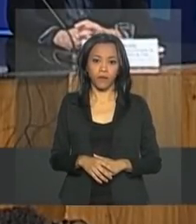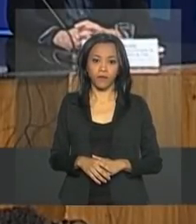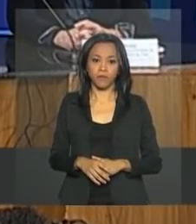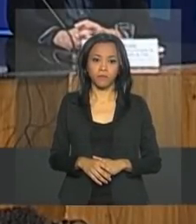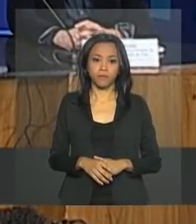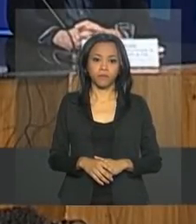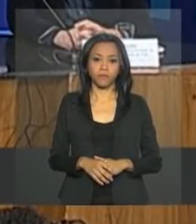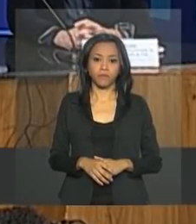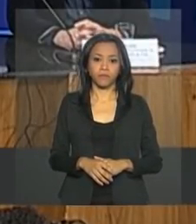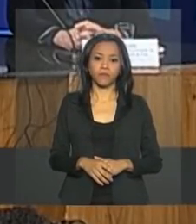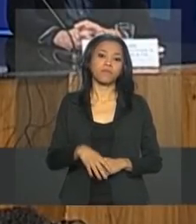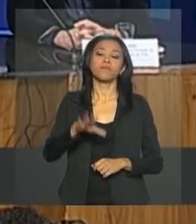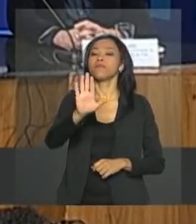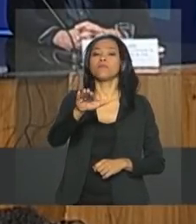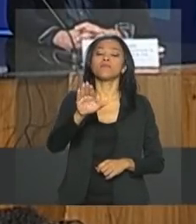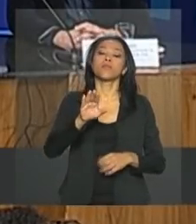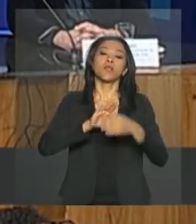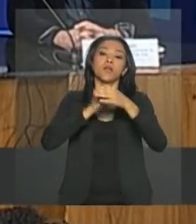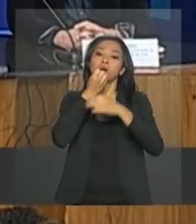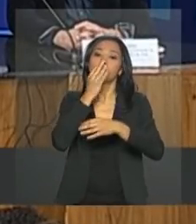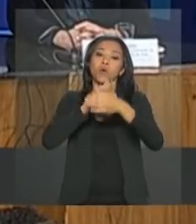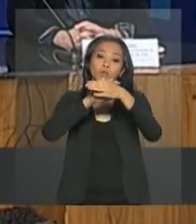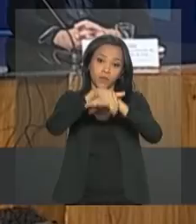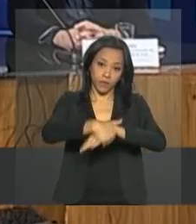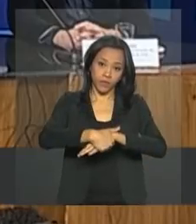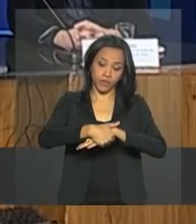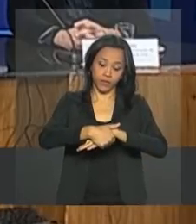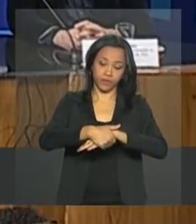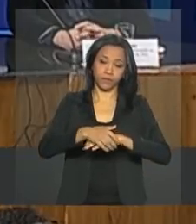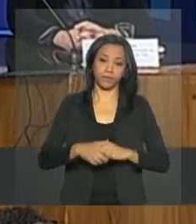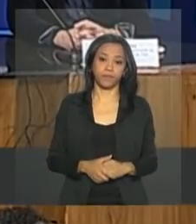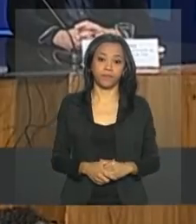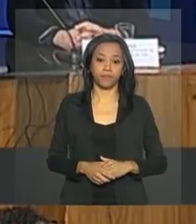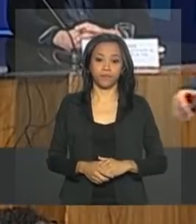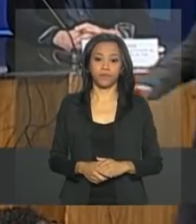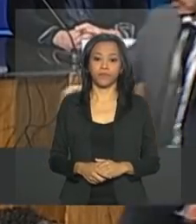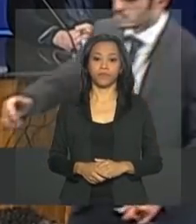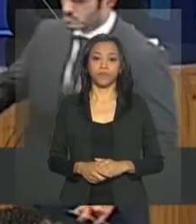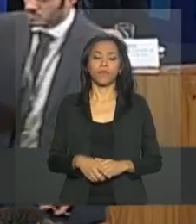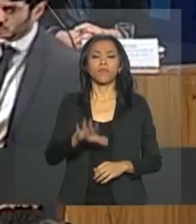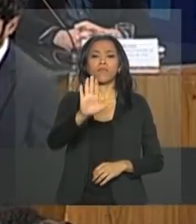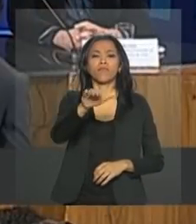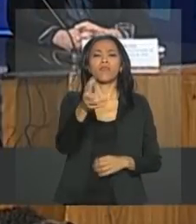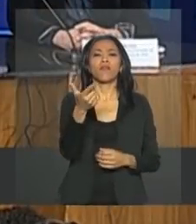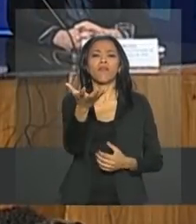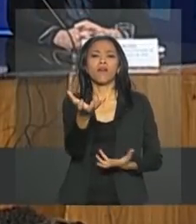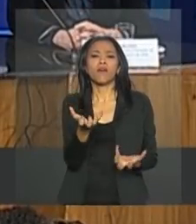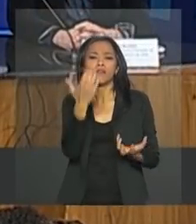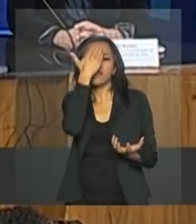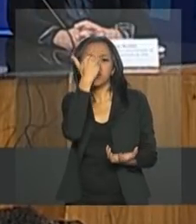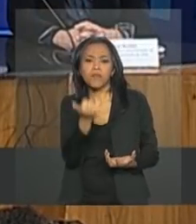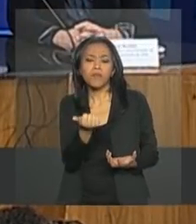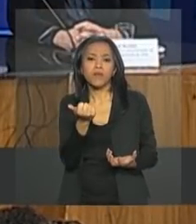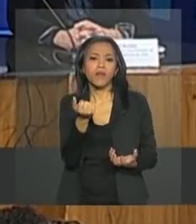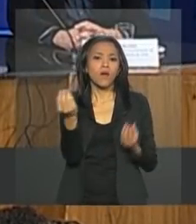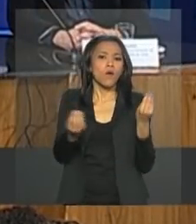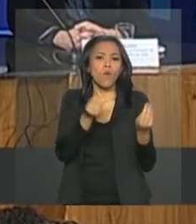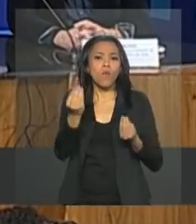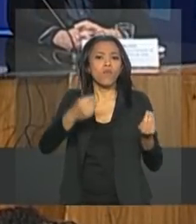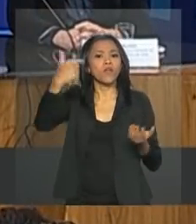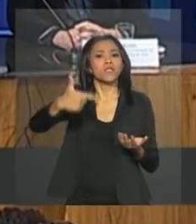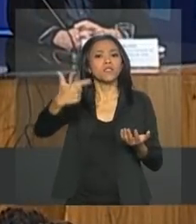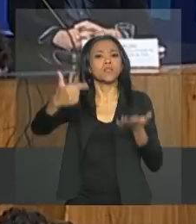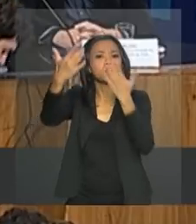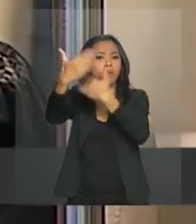é boa noite vivem em abril de ptv aqui em cima oi eu queria saber como que foi a próxima prova na cidade